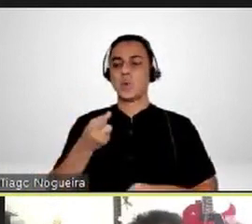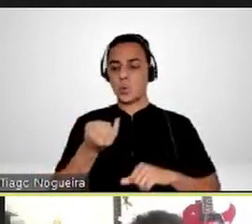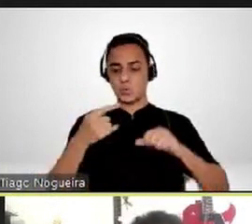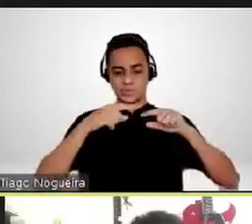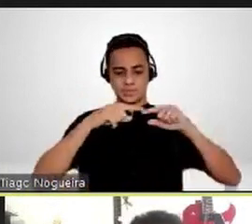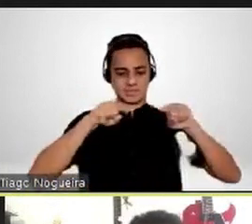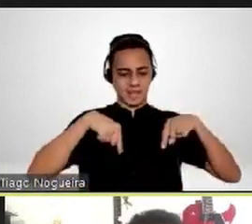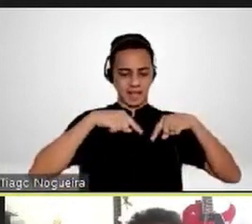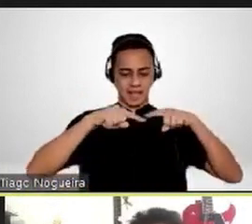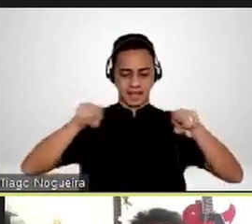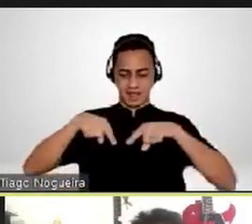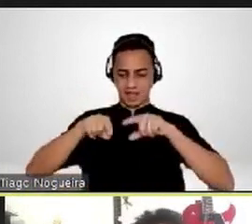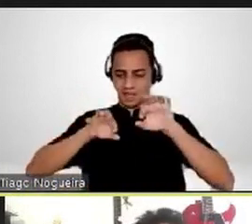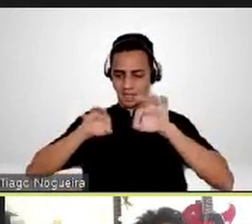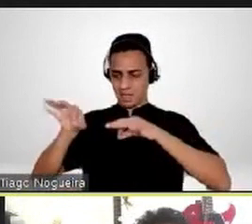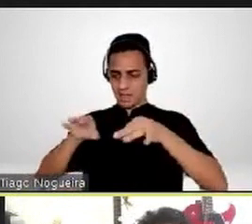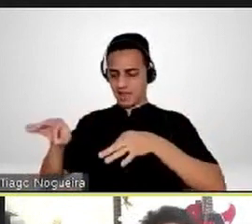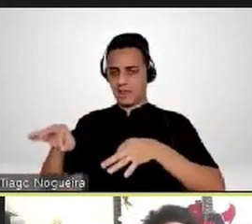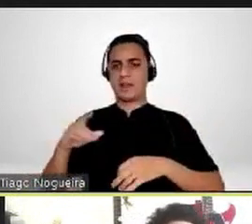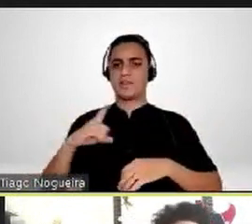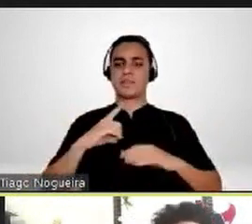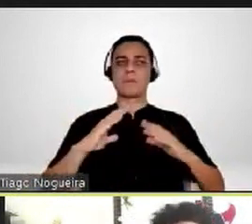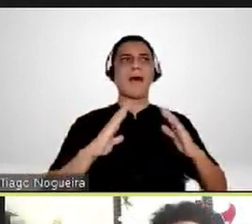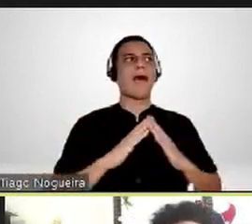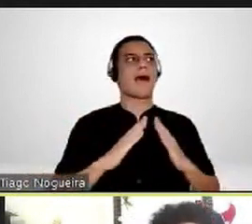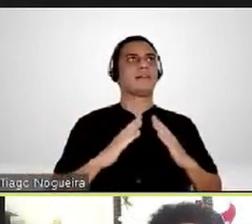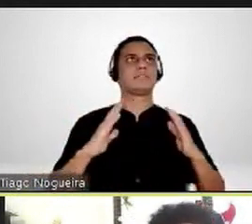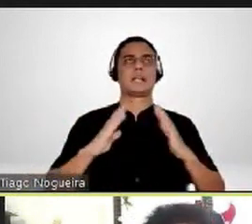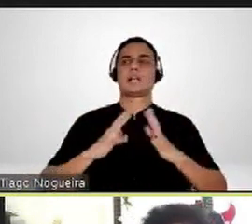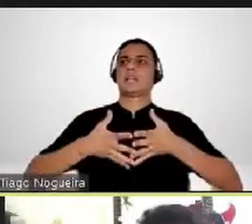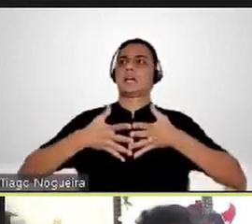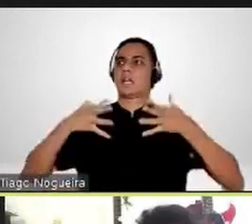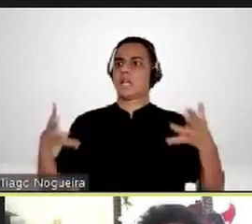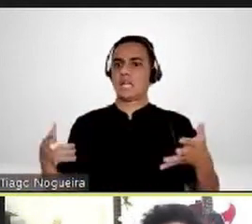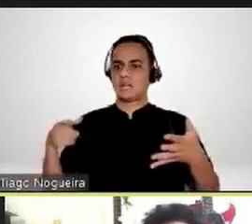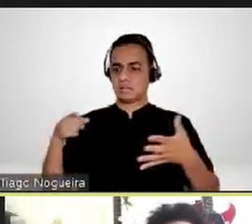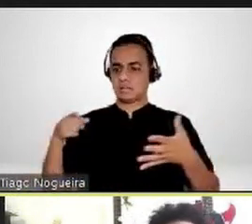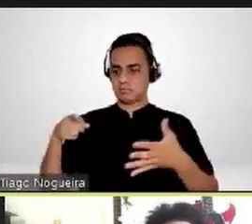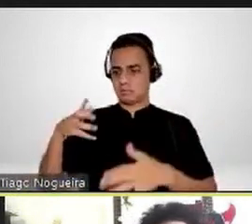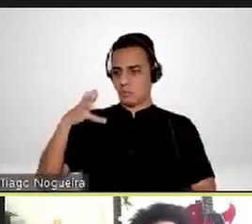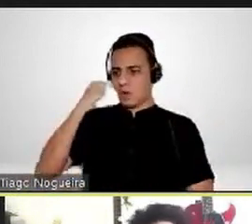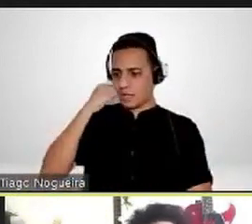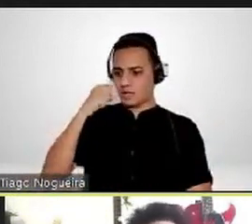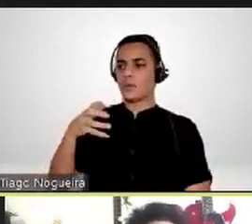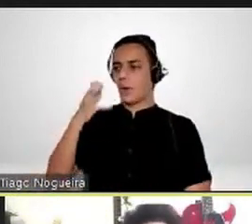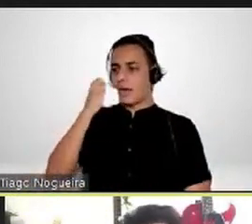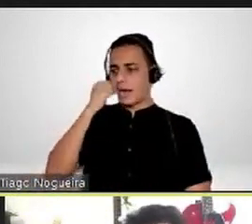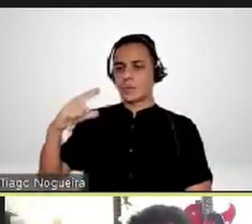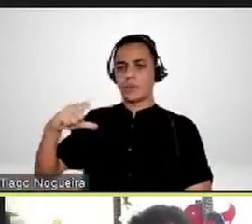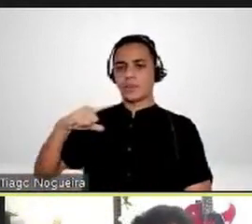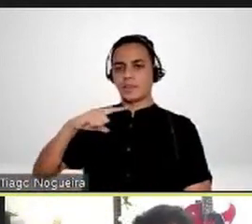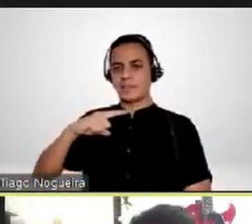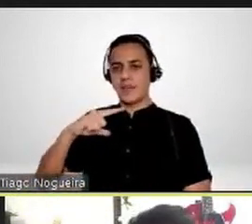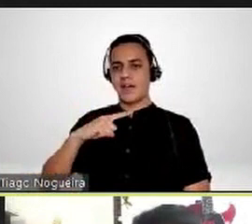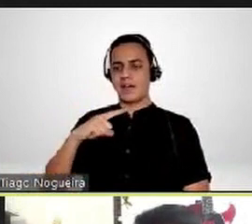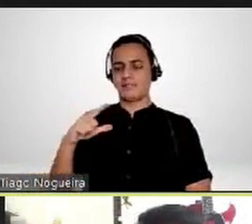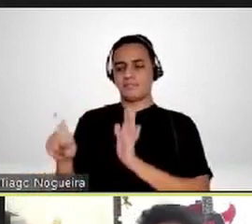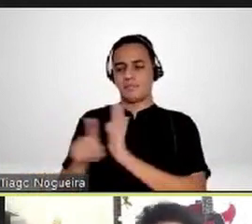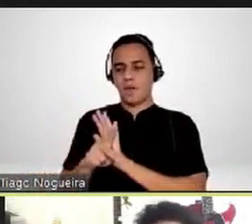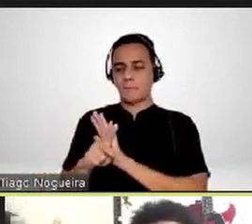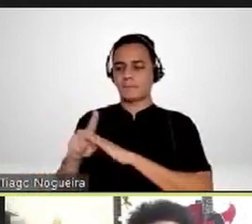Então, eu tenho na minha mente uma casa, uma grande casa. Existe nessa casa um quarto. Nesse quarto existe uma cabeceira, onde